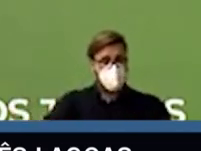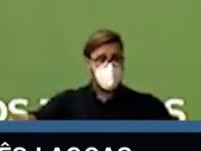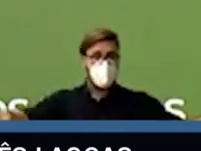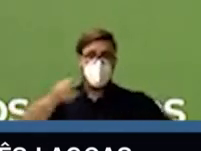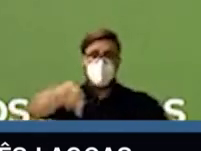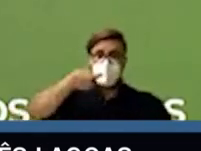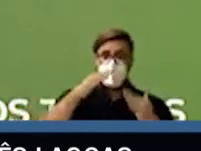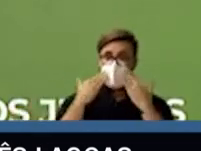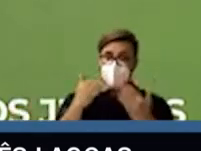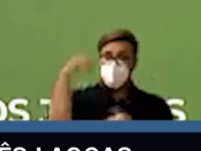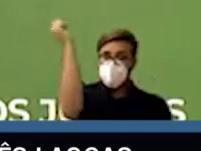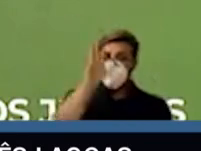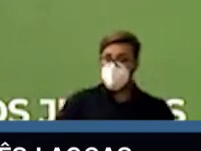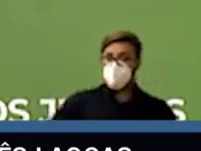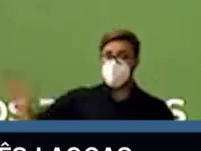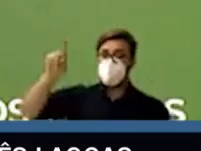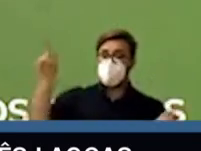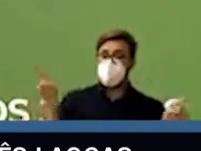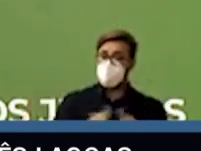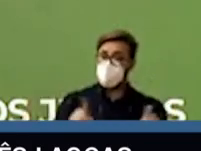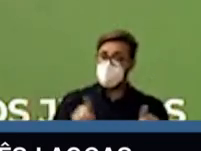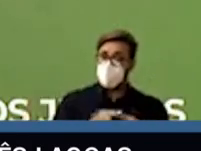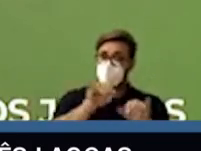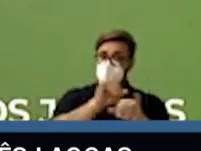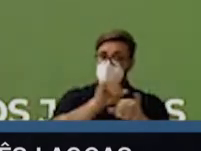vocês tem acompanhado nos noticiários o tempo que nos presta